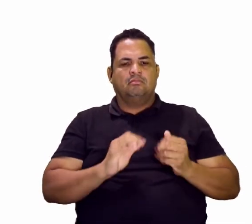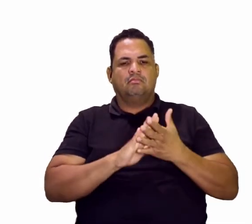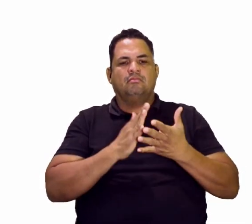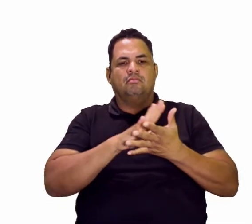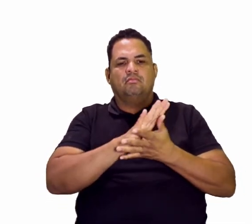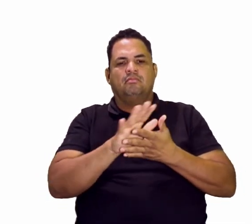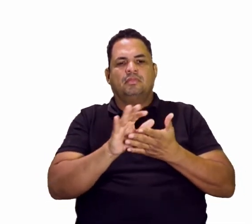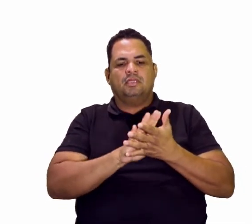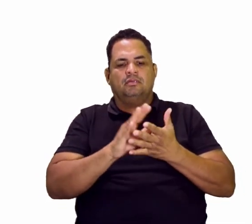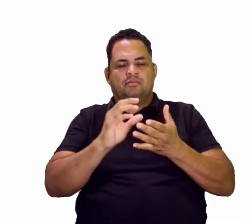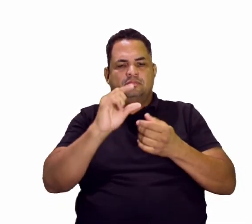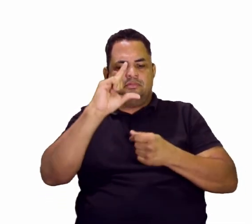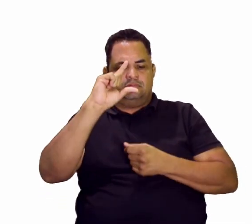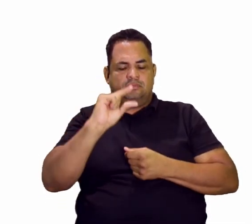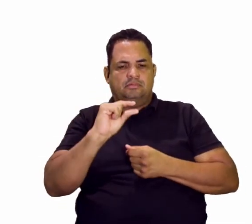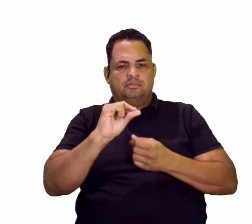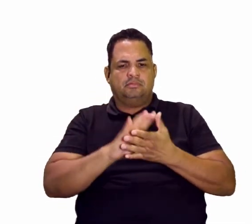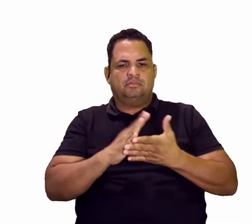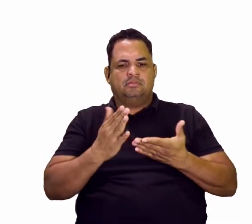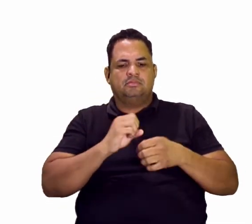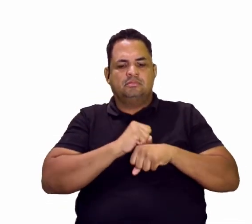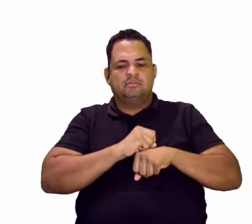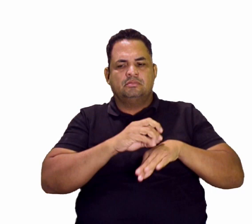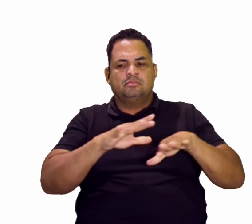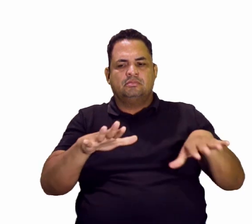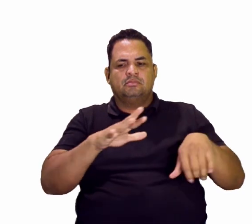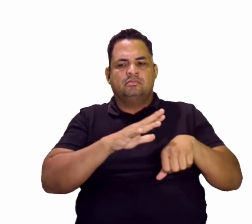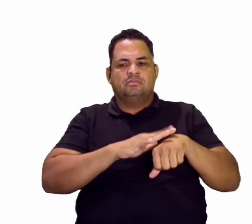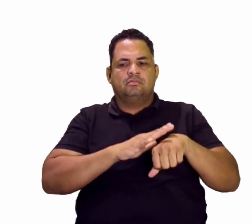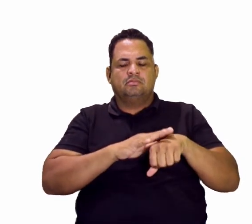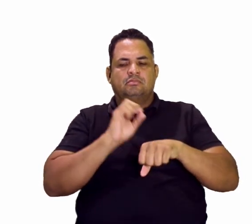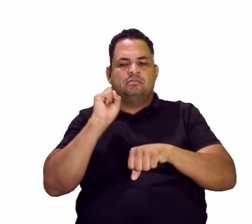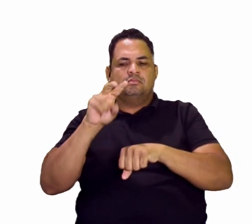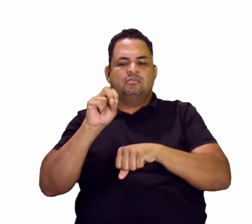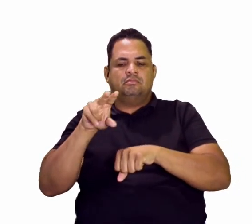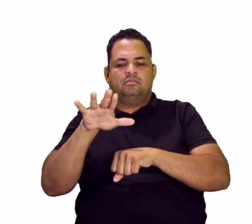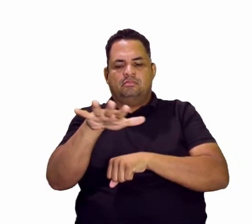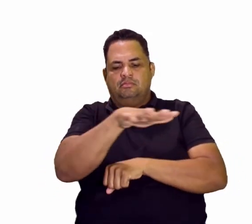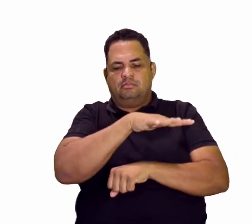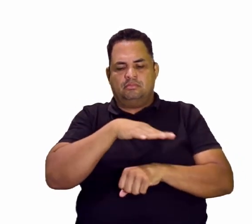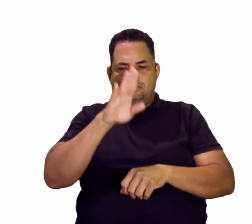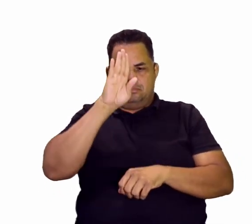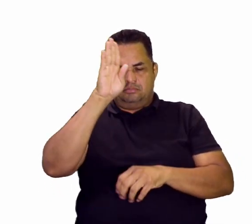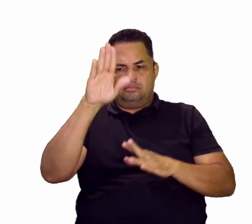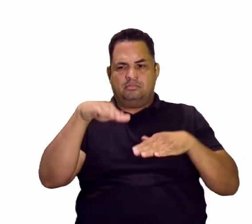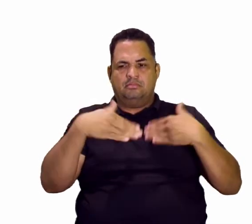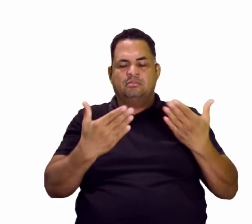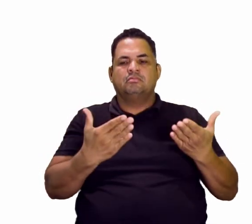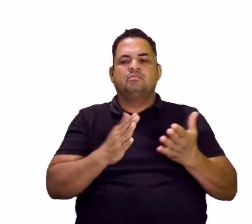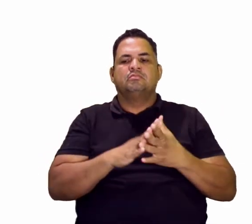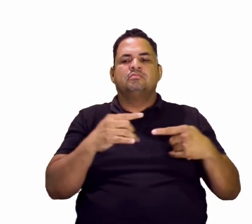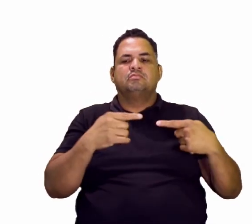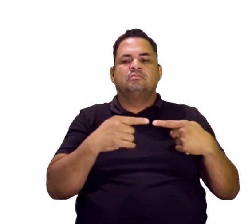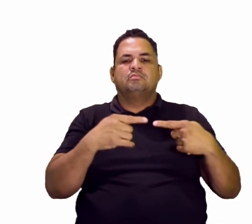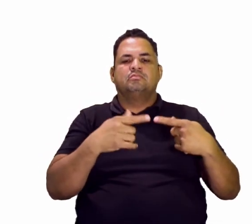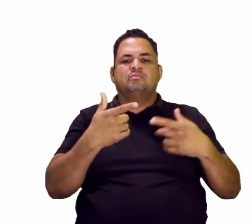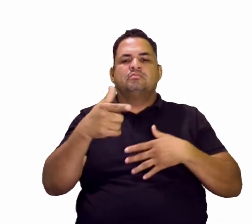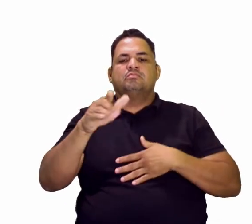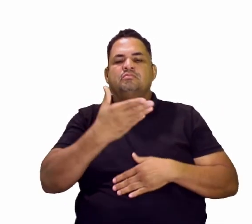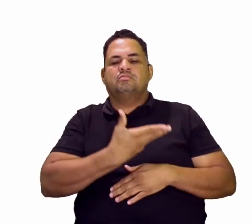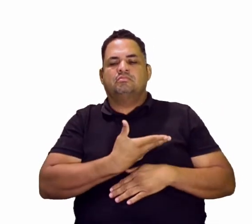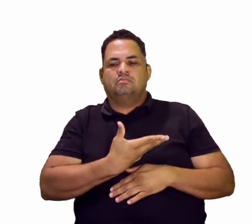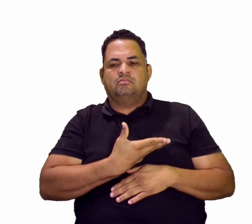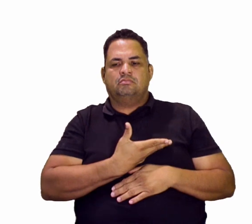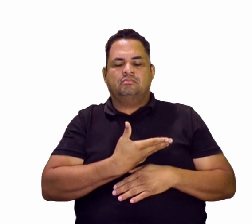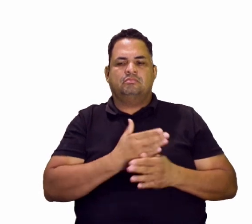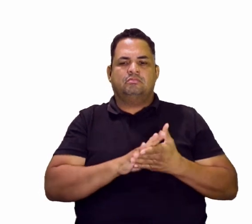amenizar ou reduzir a forma de transmissão desse vírus no ambiente, principalmente quando você está ali em contato com os seus colegas,